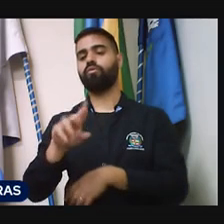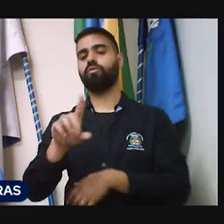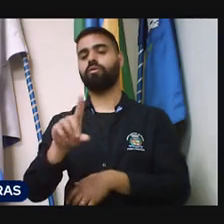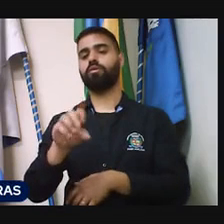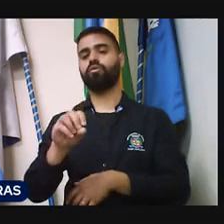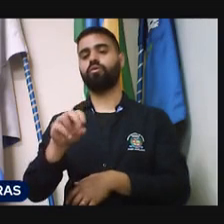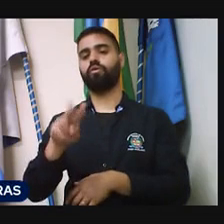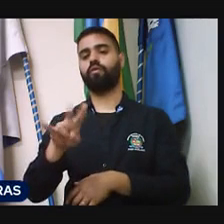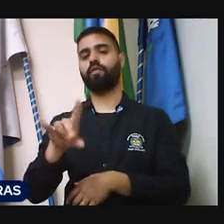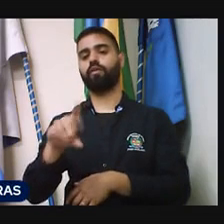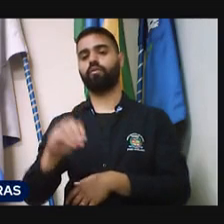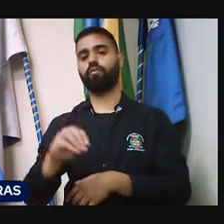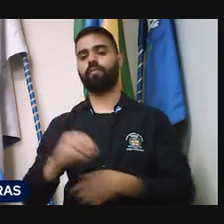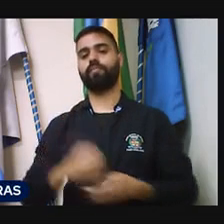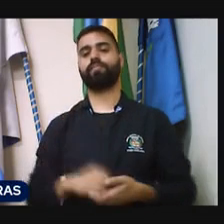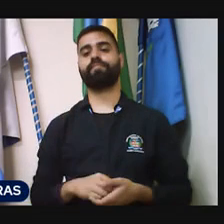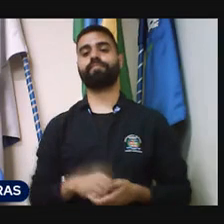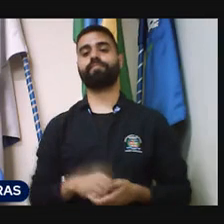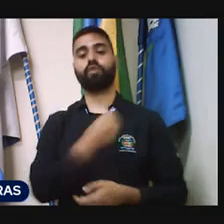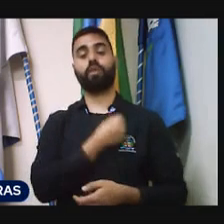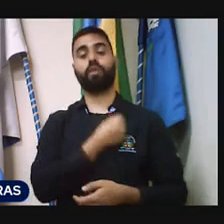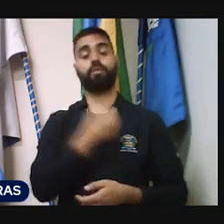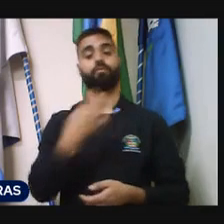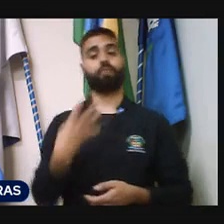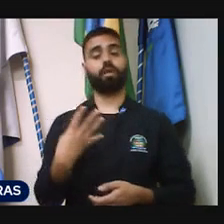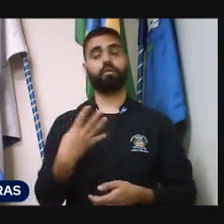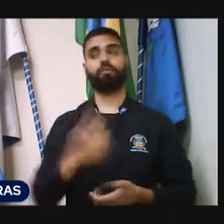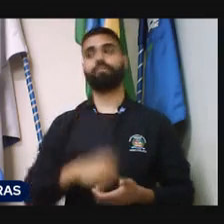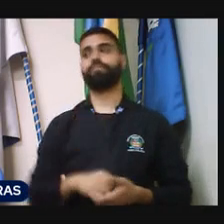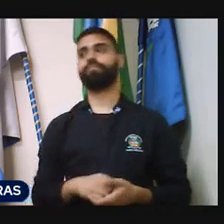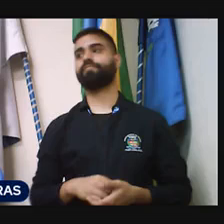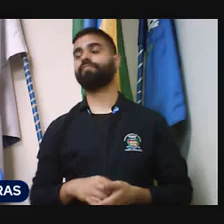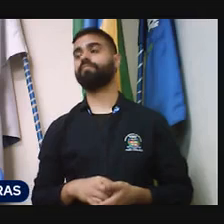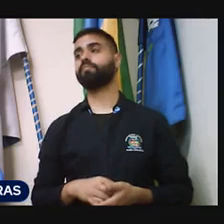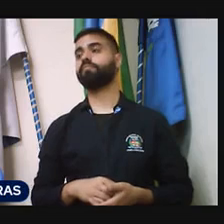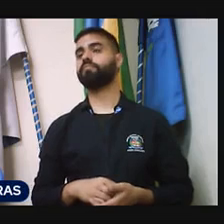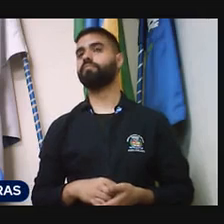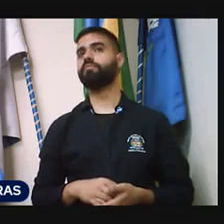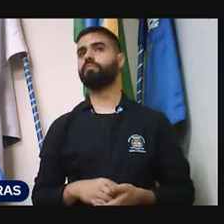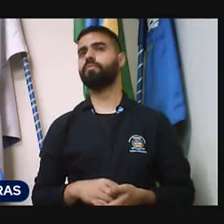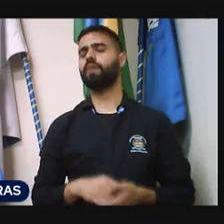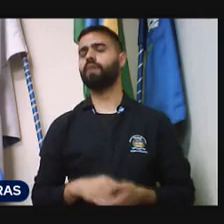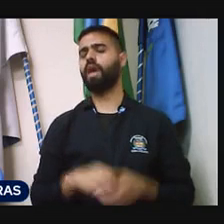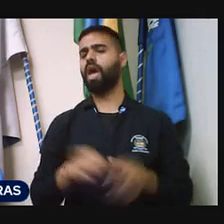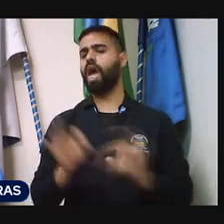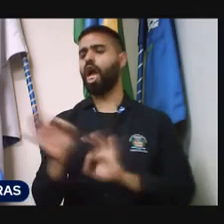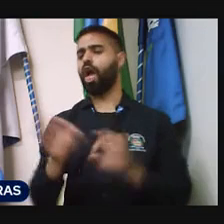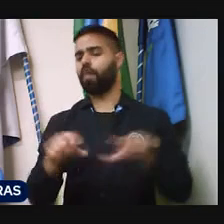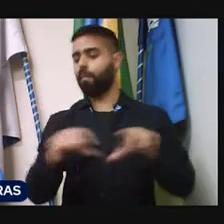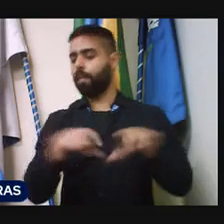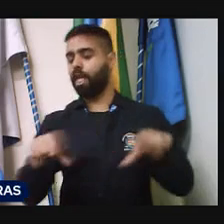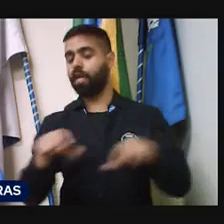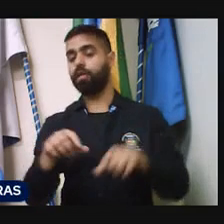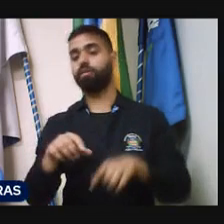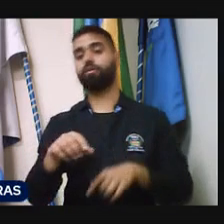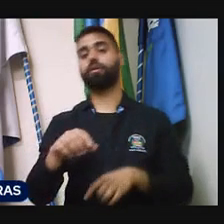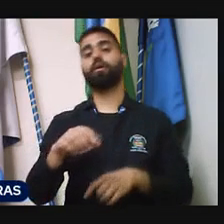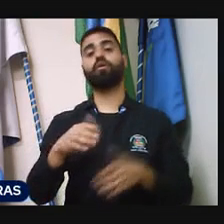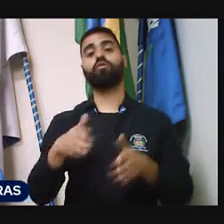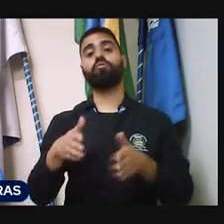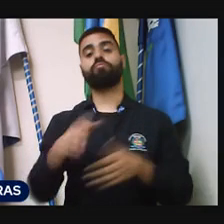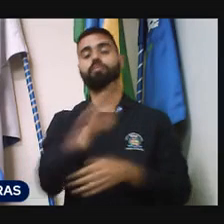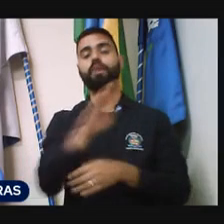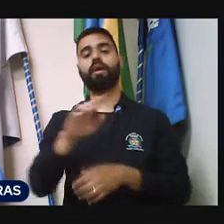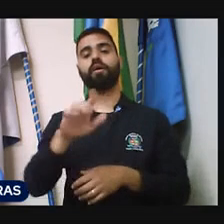60 conforme fotos em anexo número 4 reparo no mata-burro no bairro Leca conforme foto em anexo mesmo